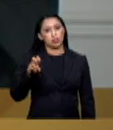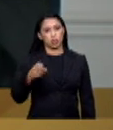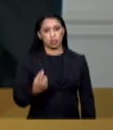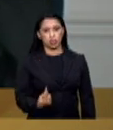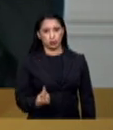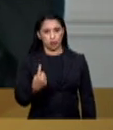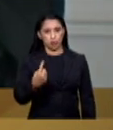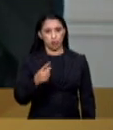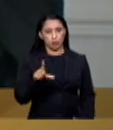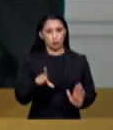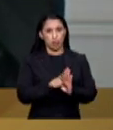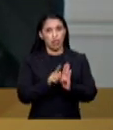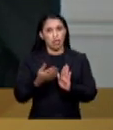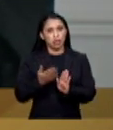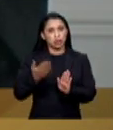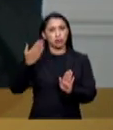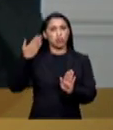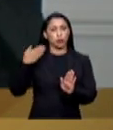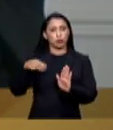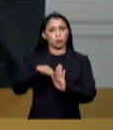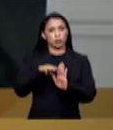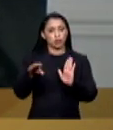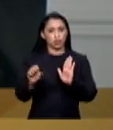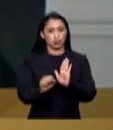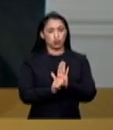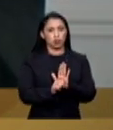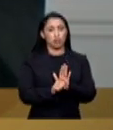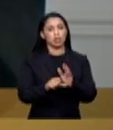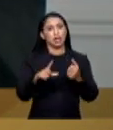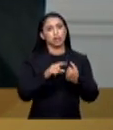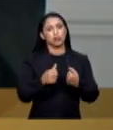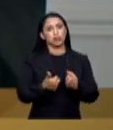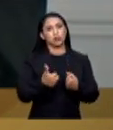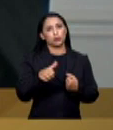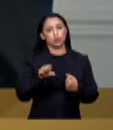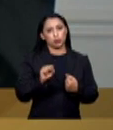1951. A lei anterior do mandado de segurança, no artigo 18, a lei